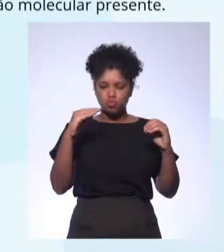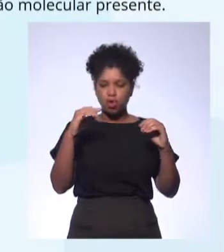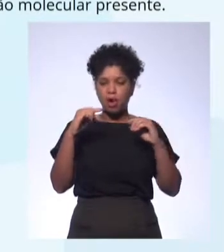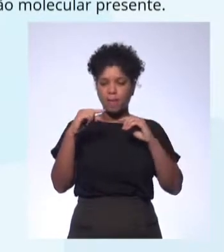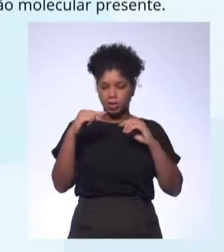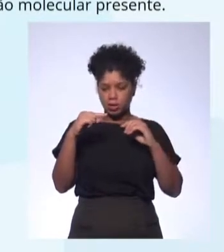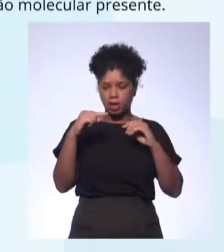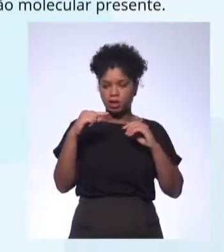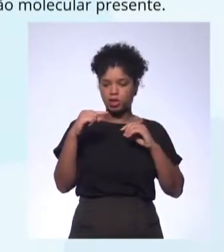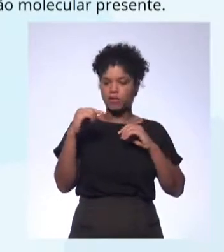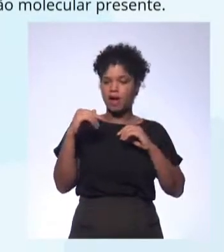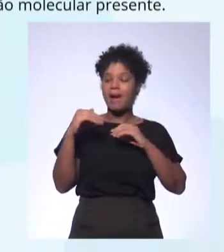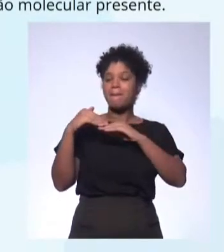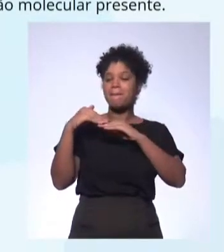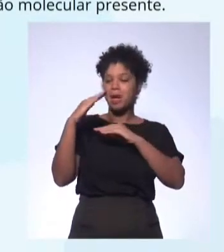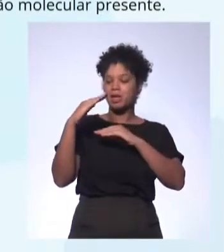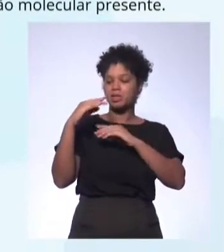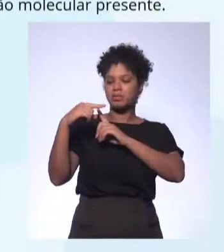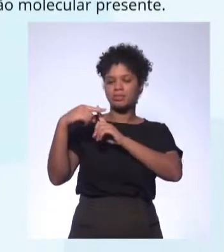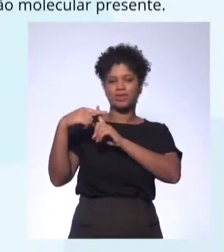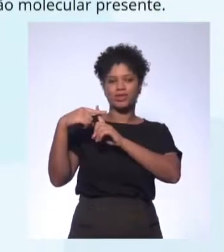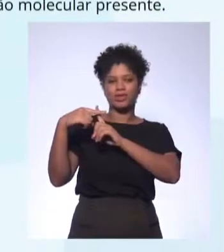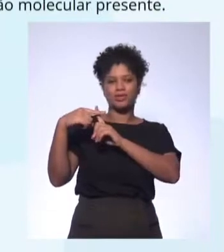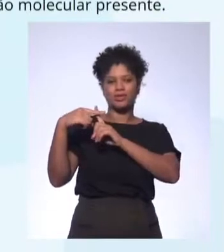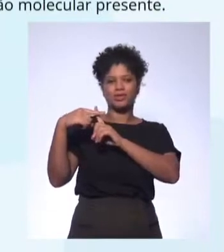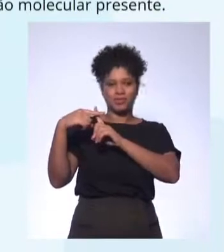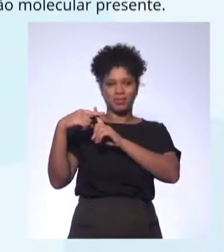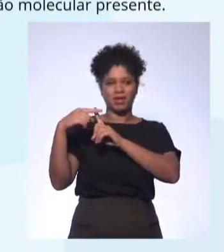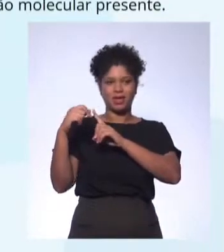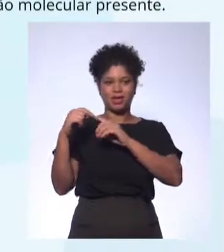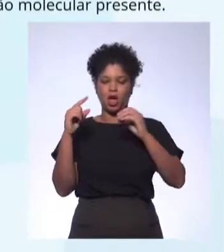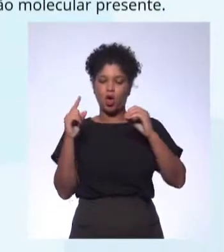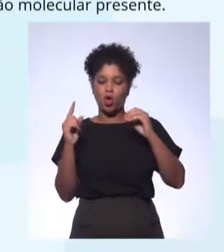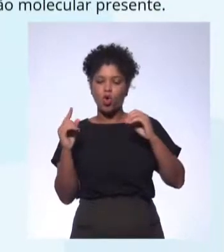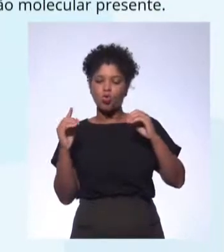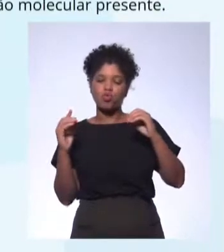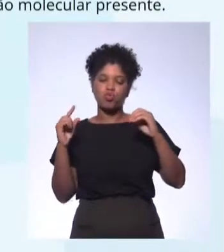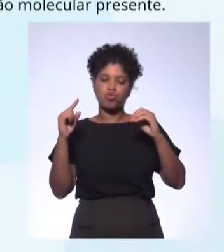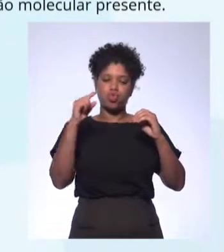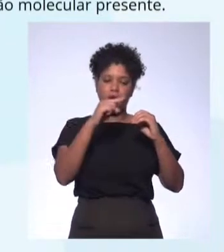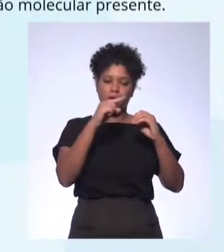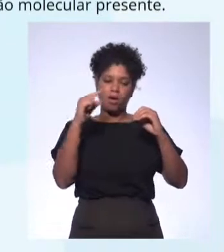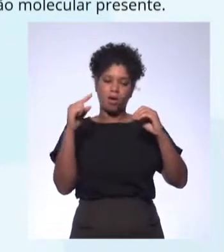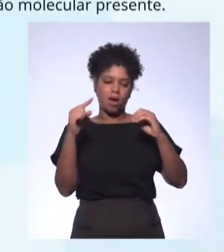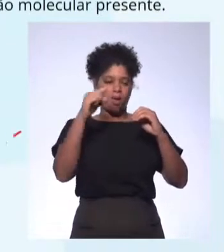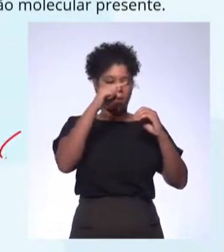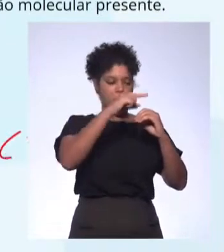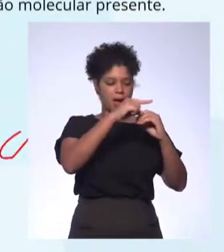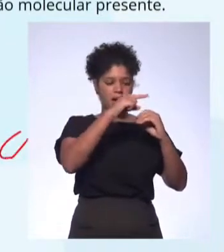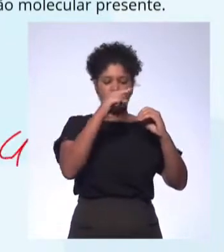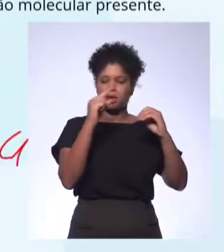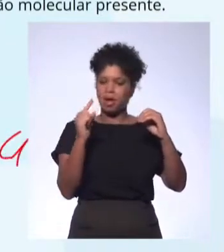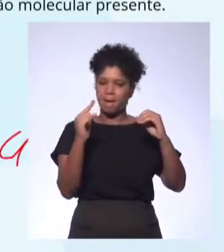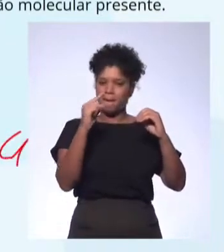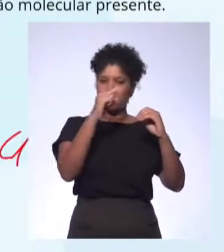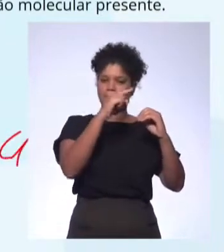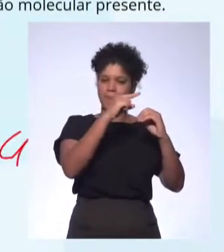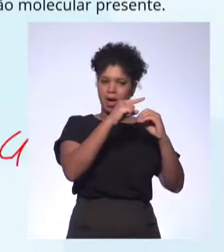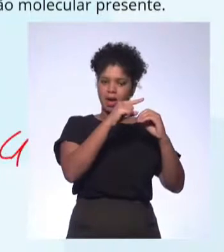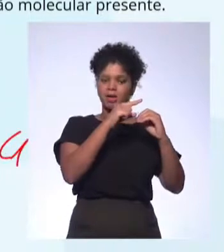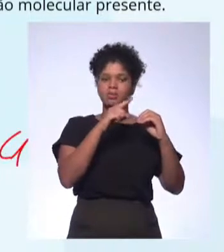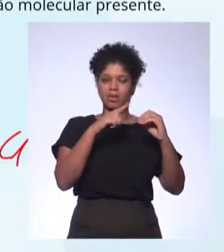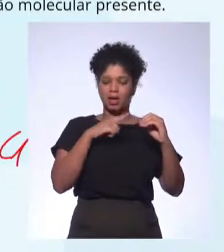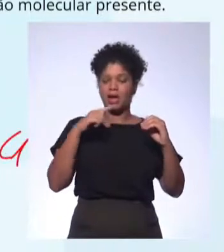menos elétrons aqui eles me ligam para lá e aqui ele vai criar uma outra molécula ok